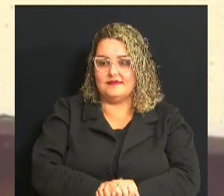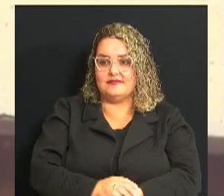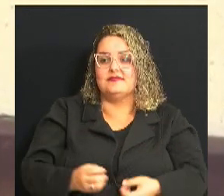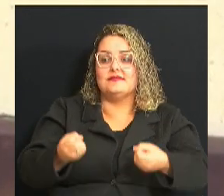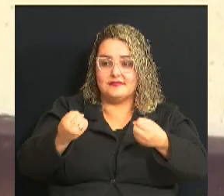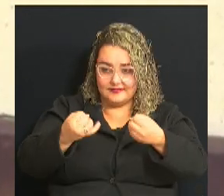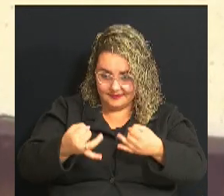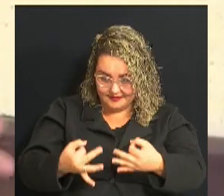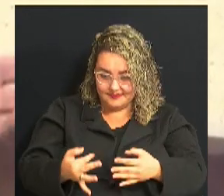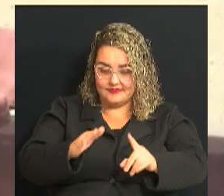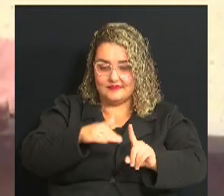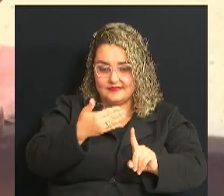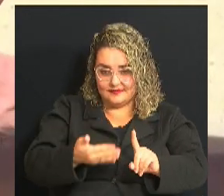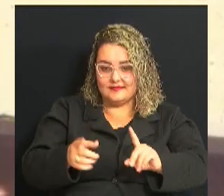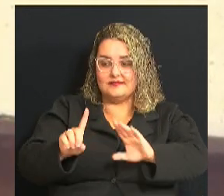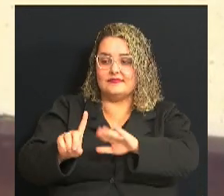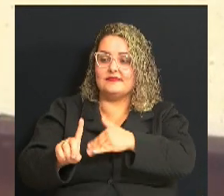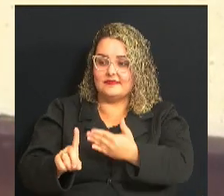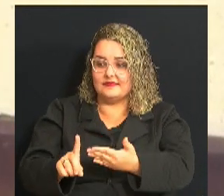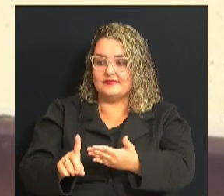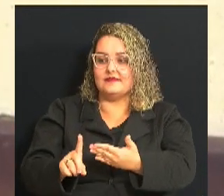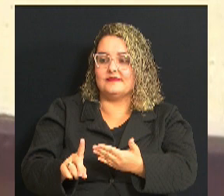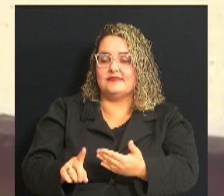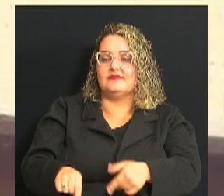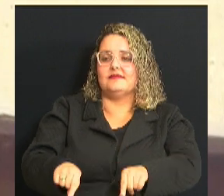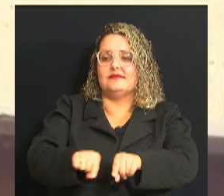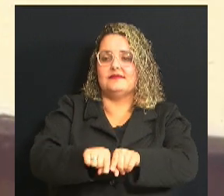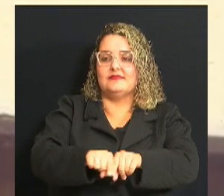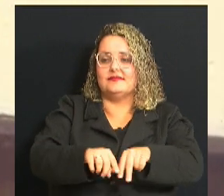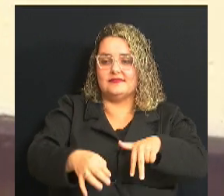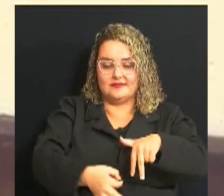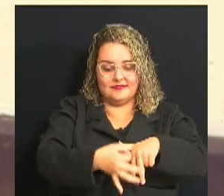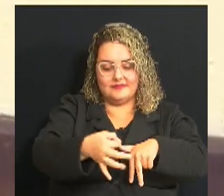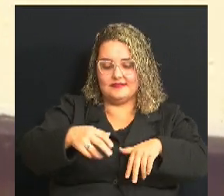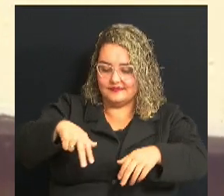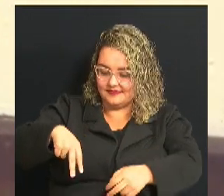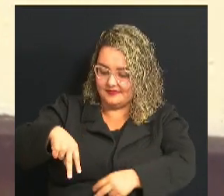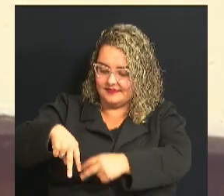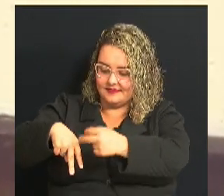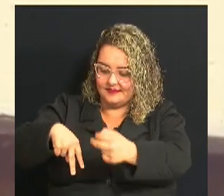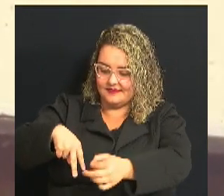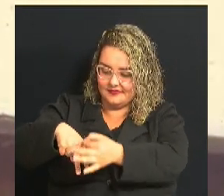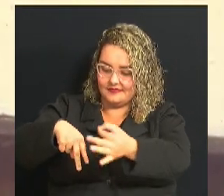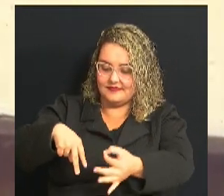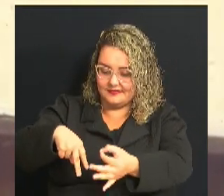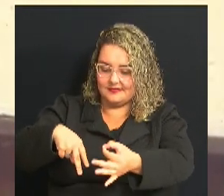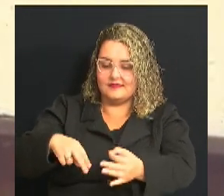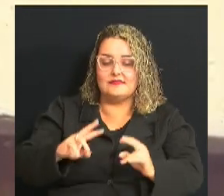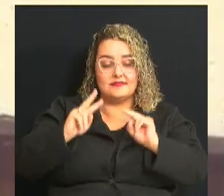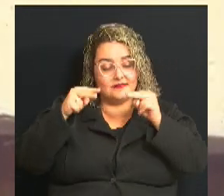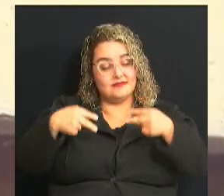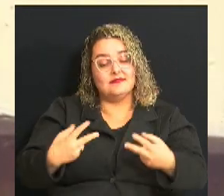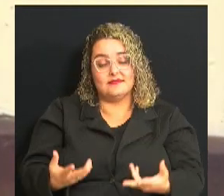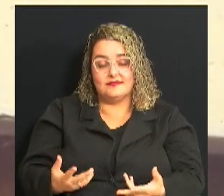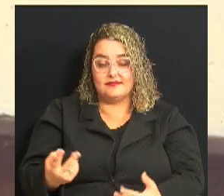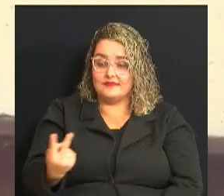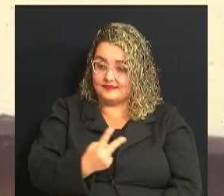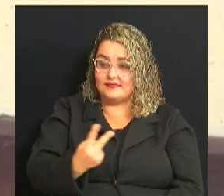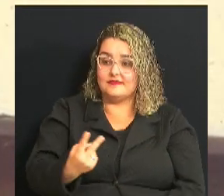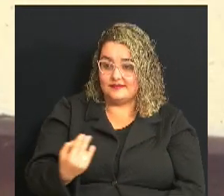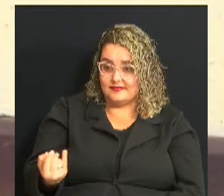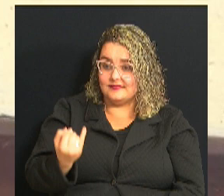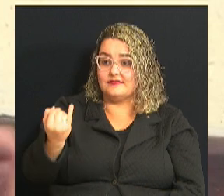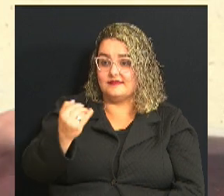justificativa da homenagem quanto na palavra de agradecimento e reconhecimento de ambos, a importância dessa